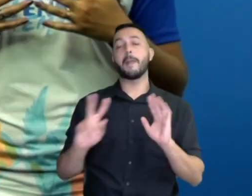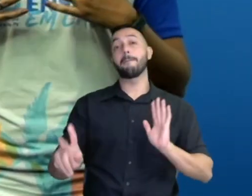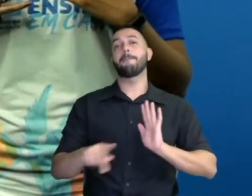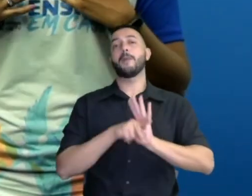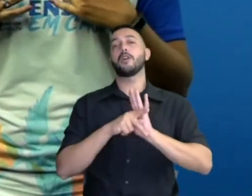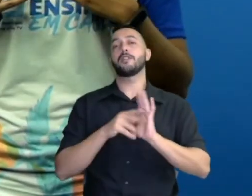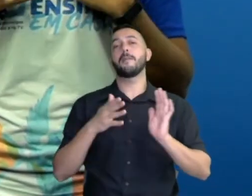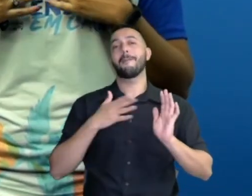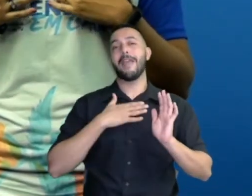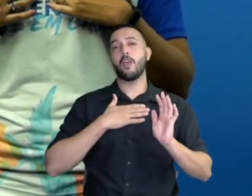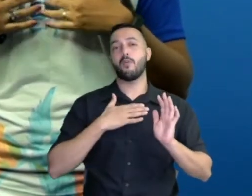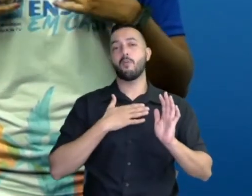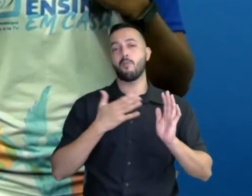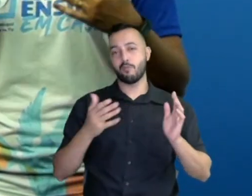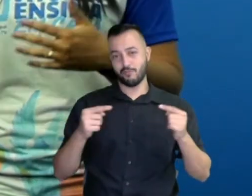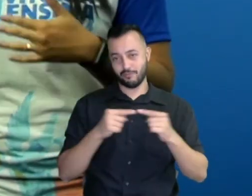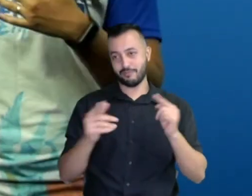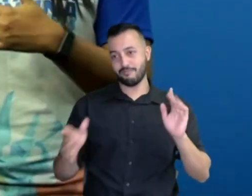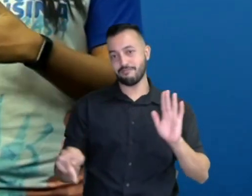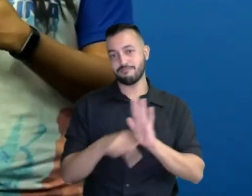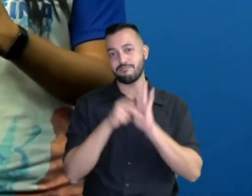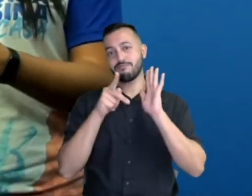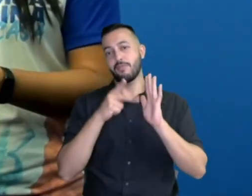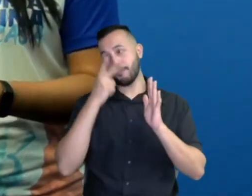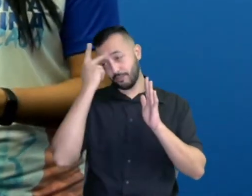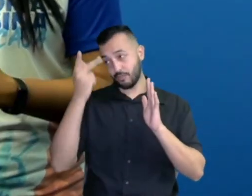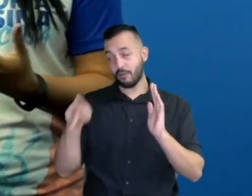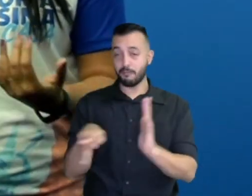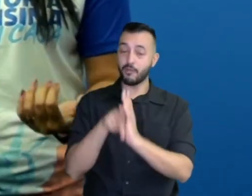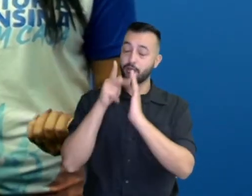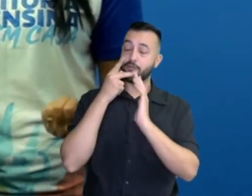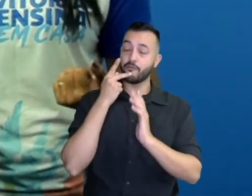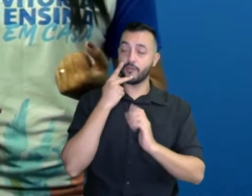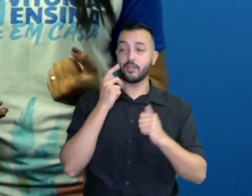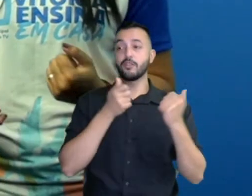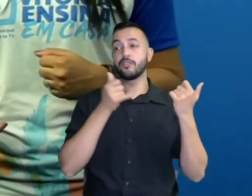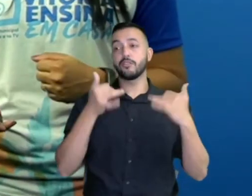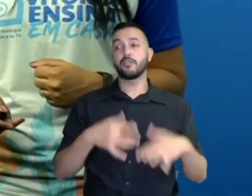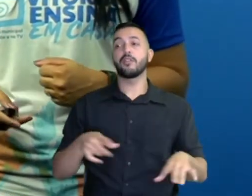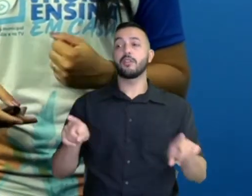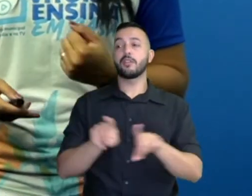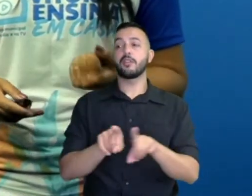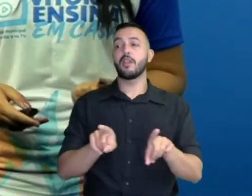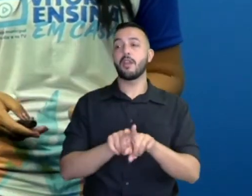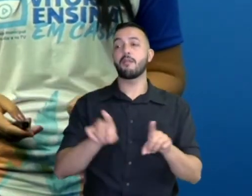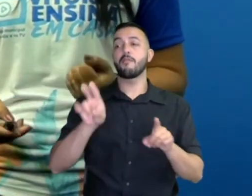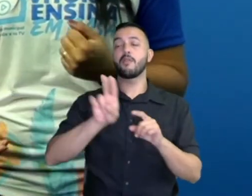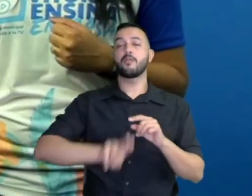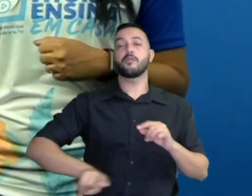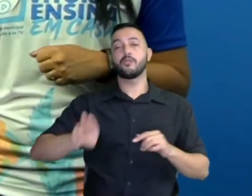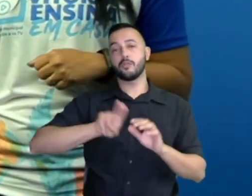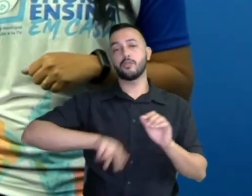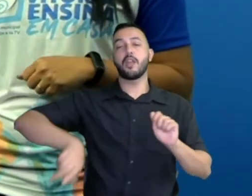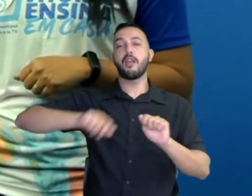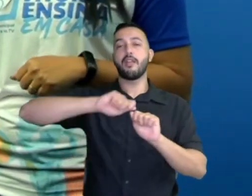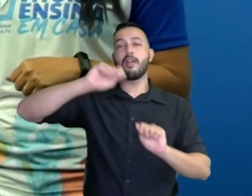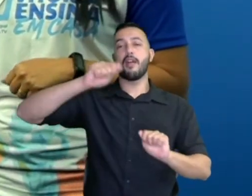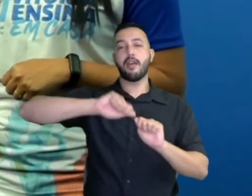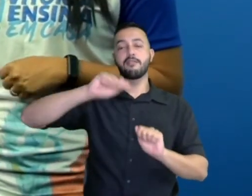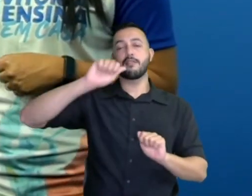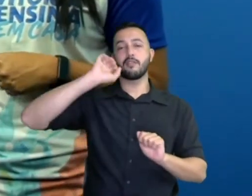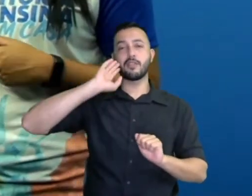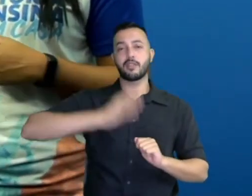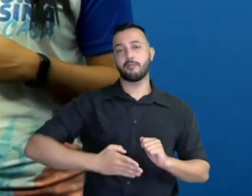coisa que é de nossa posse ou de posse daquele que está falando, a gente também usa os artículos